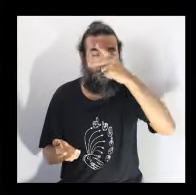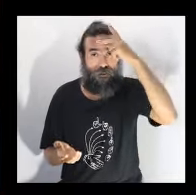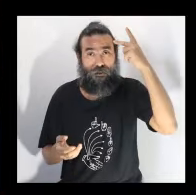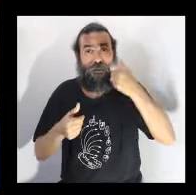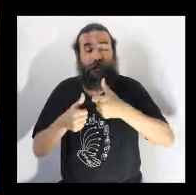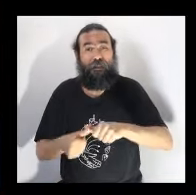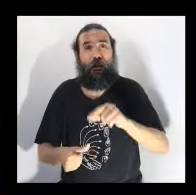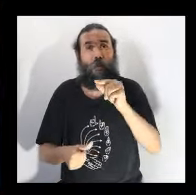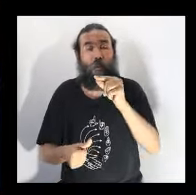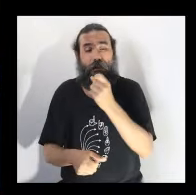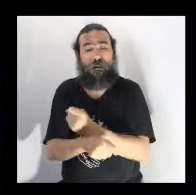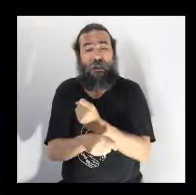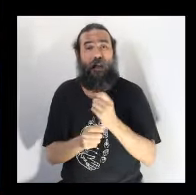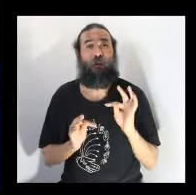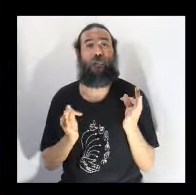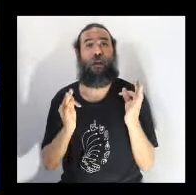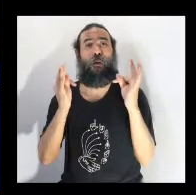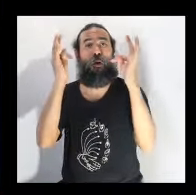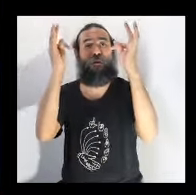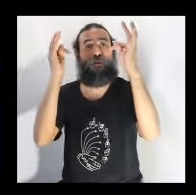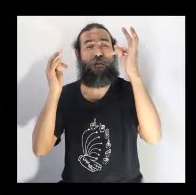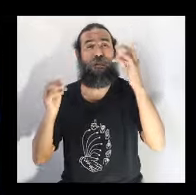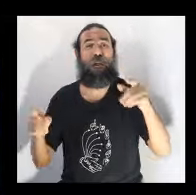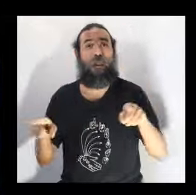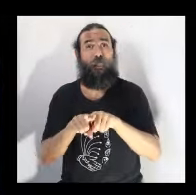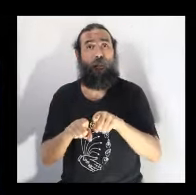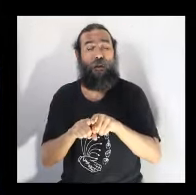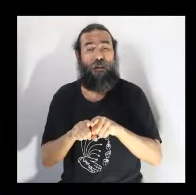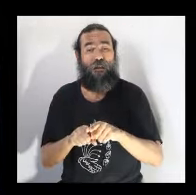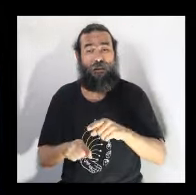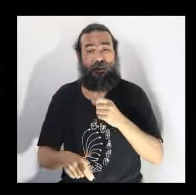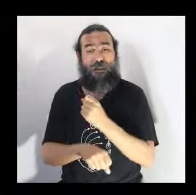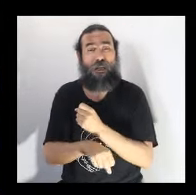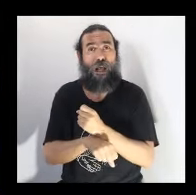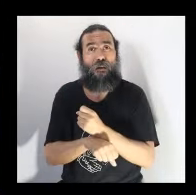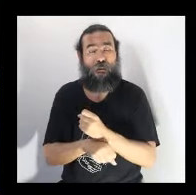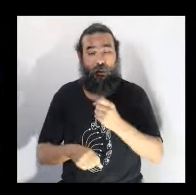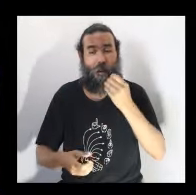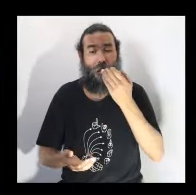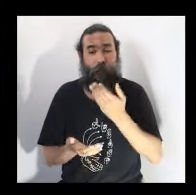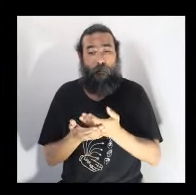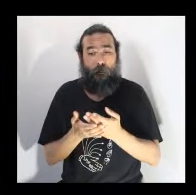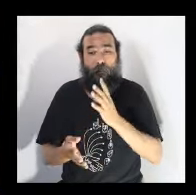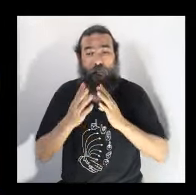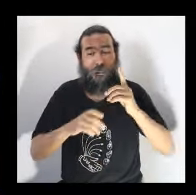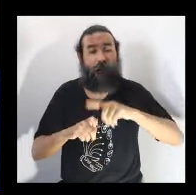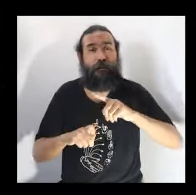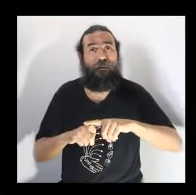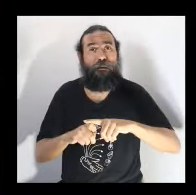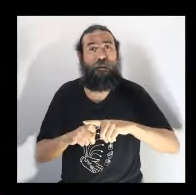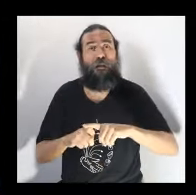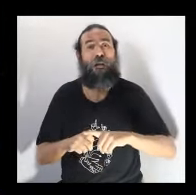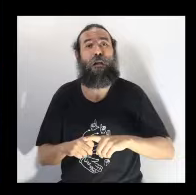de nosso tomate nação e dentro disso a medicina tem sua contribuição é uma arma contra a morte nessa nossa